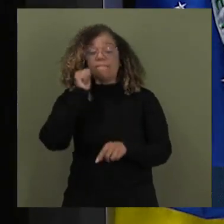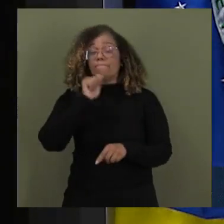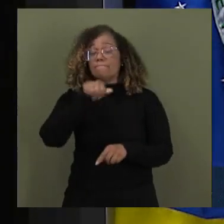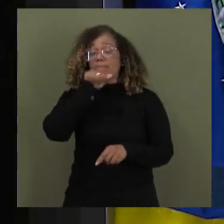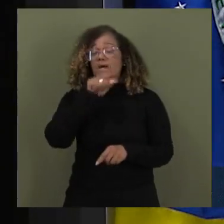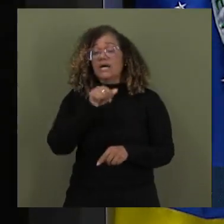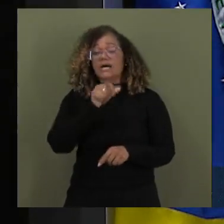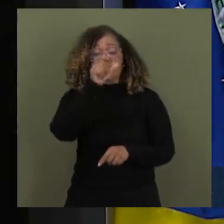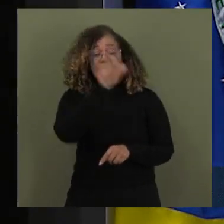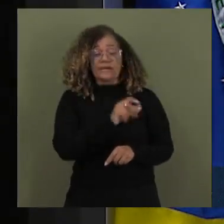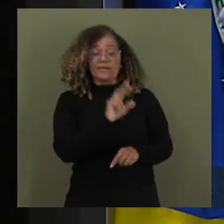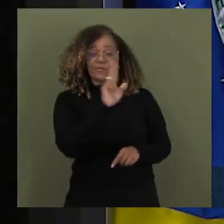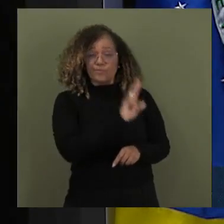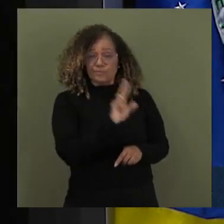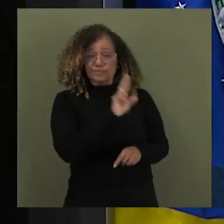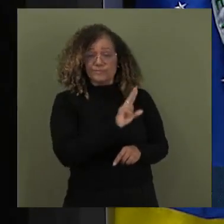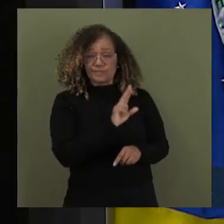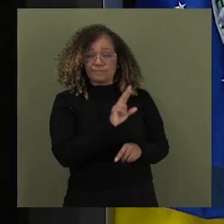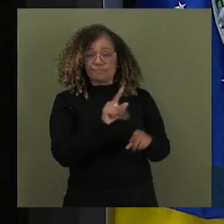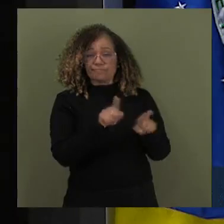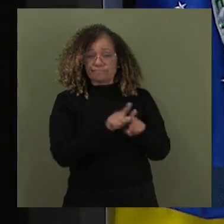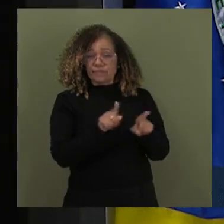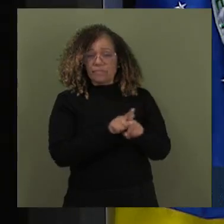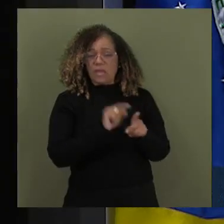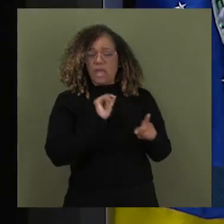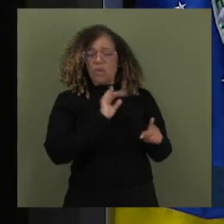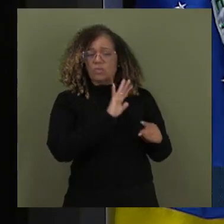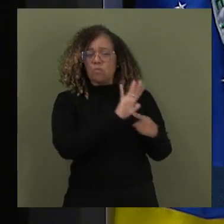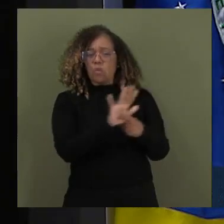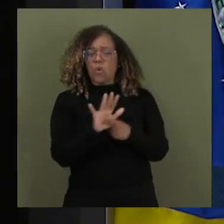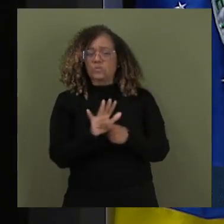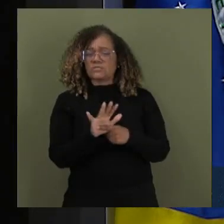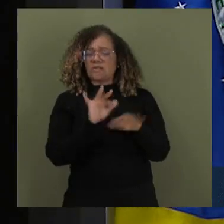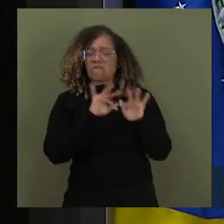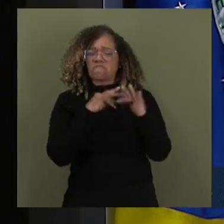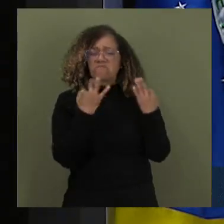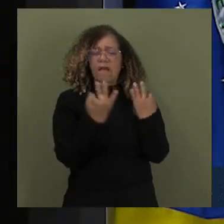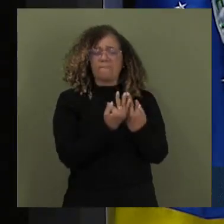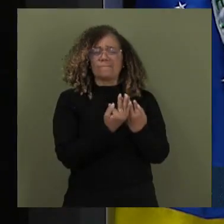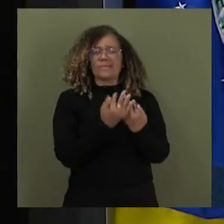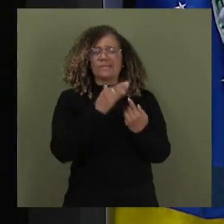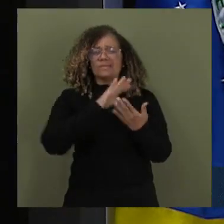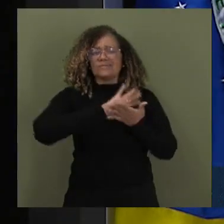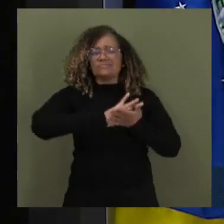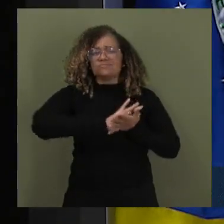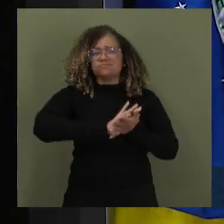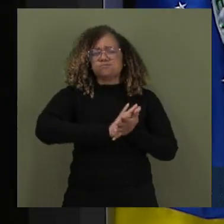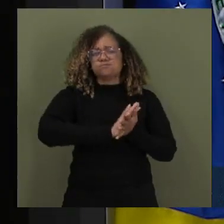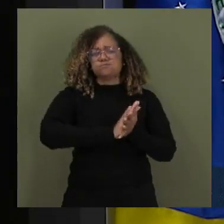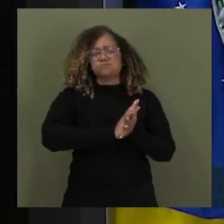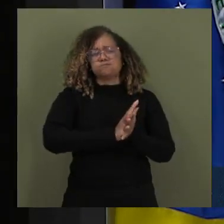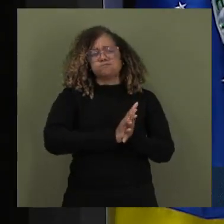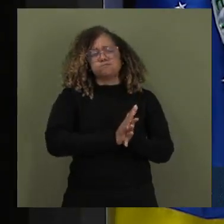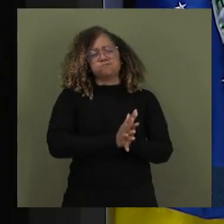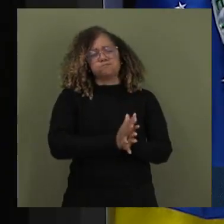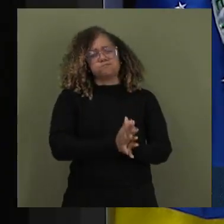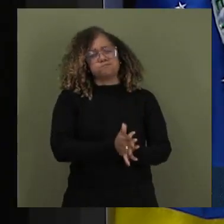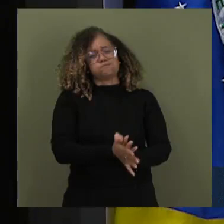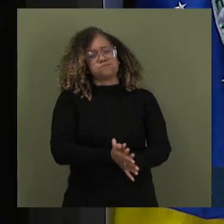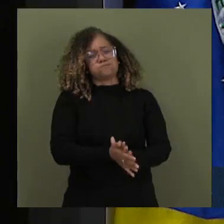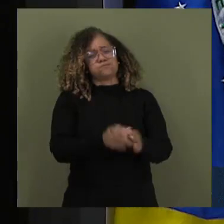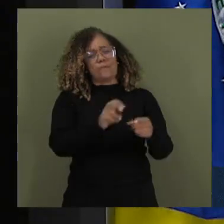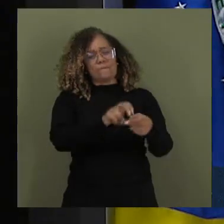usuários que, em relatos chocantes, mostraram como a família é destruída pela